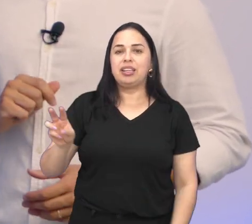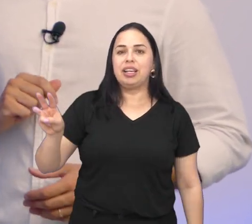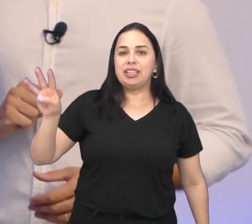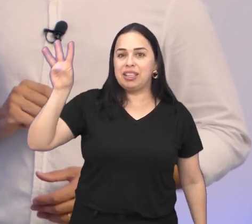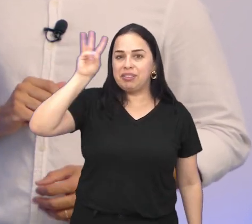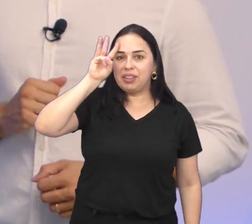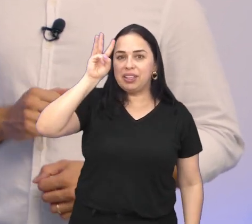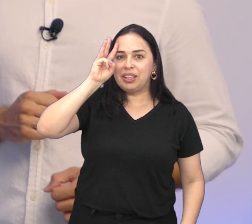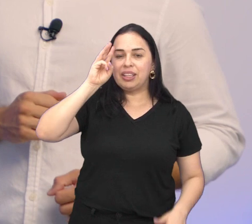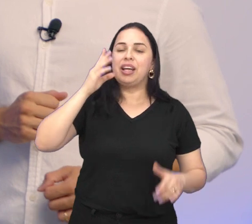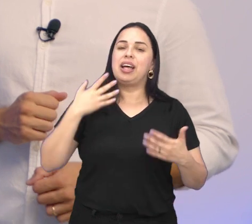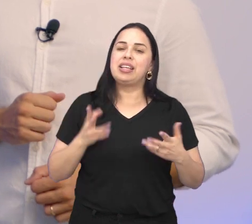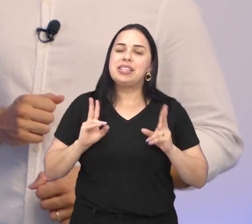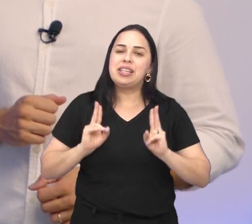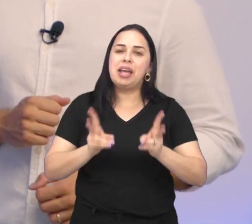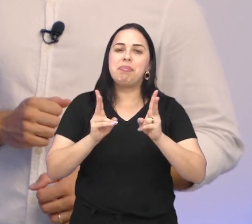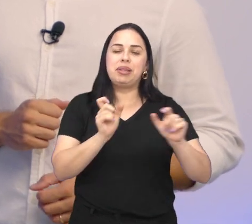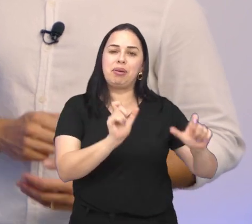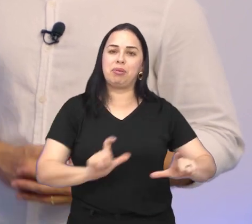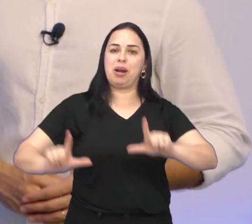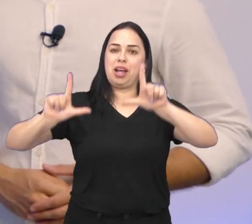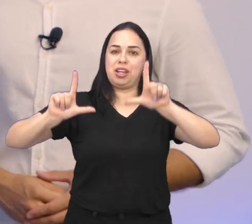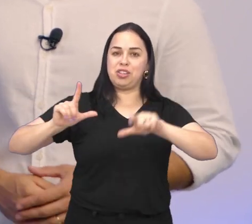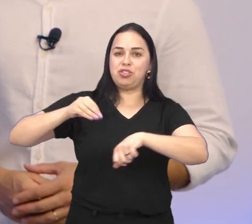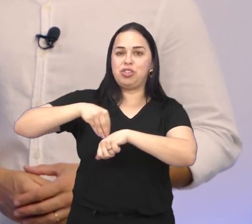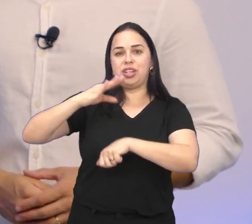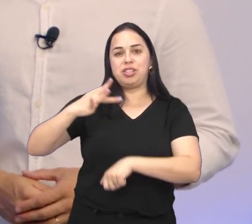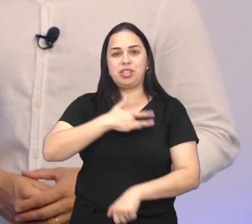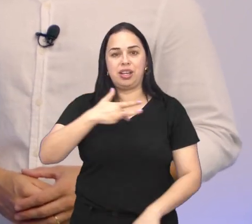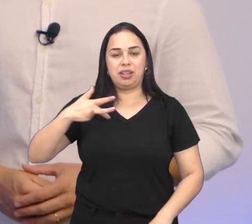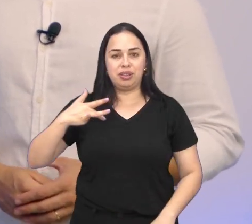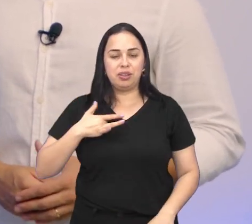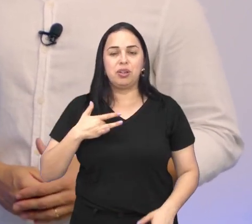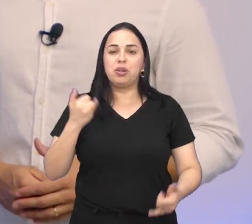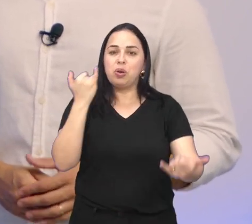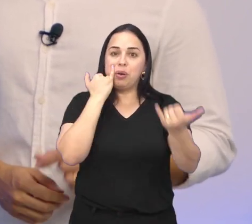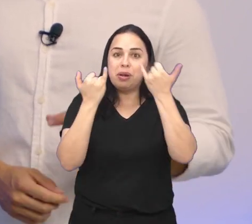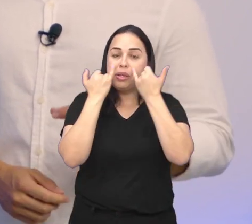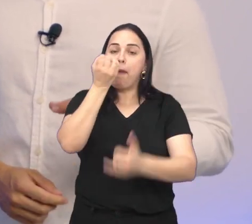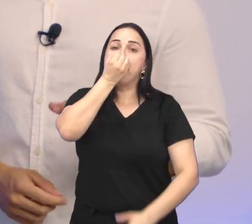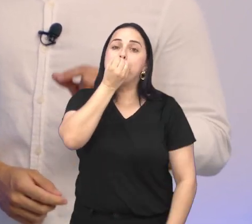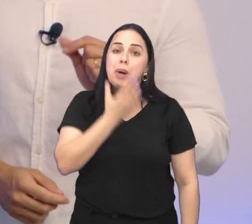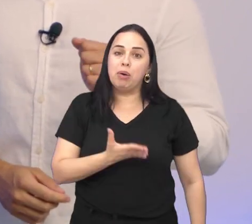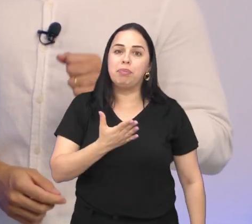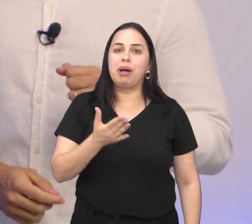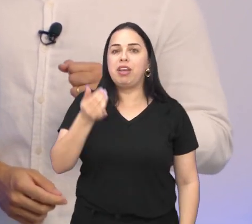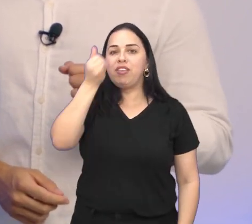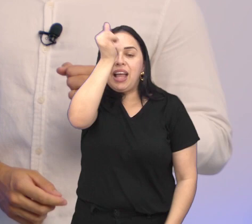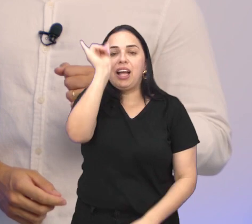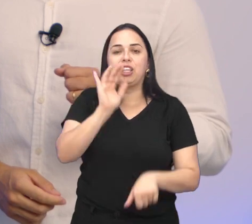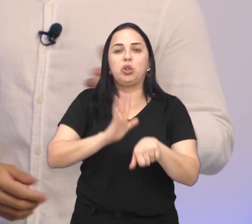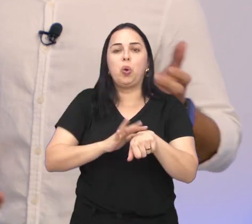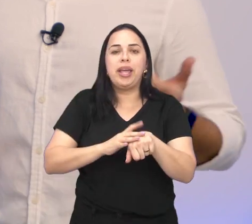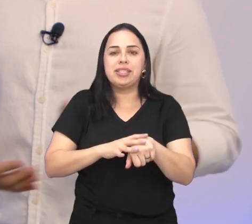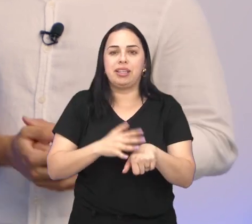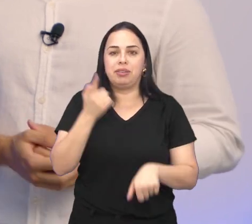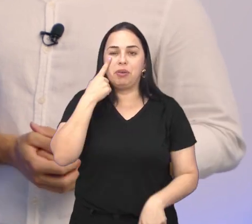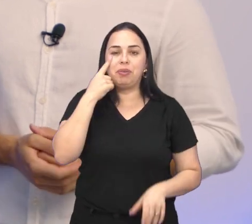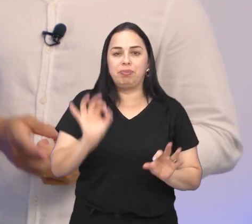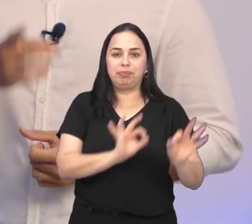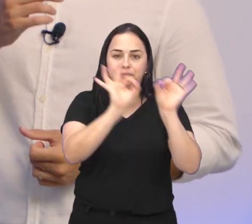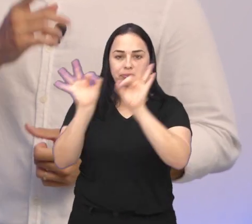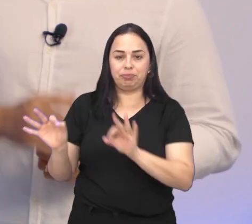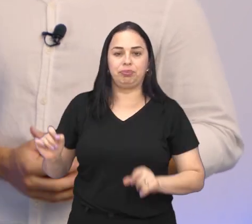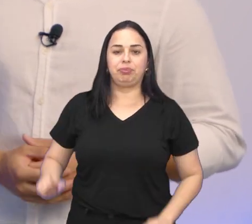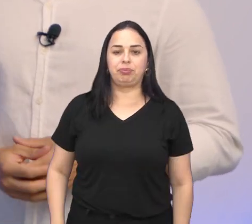nesse processo. Toda terça-feira temos o quadro Pílulas de Saúde, com informações e dicas bem legais para evitar as